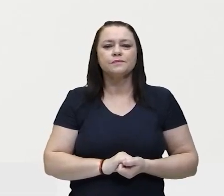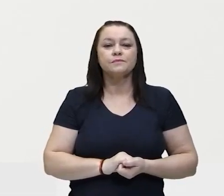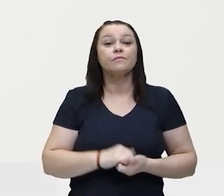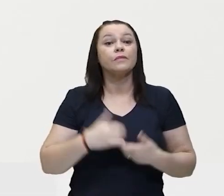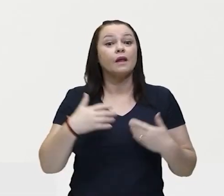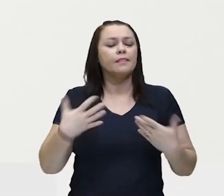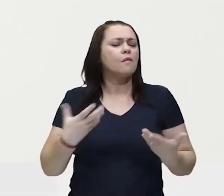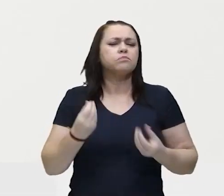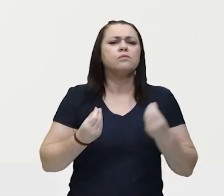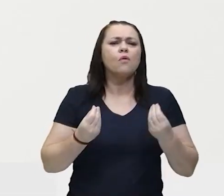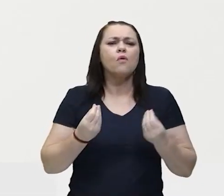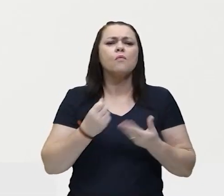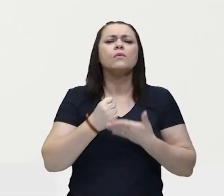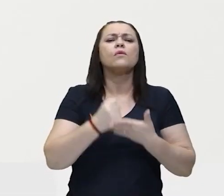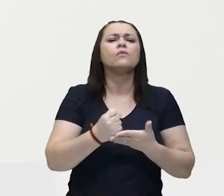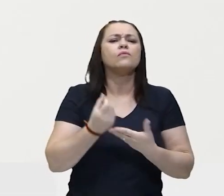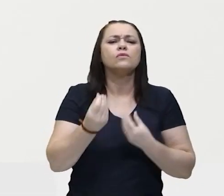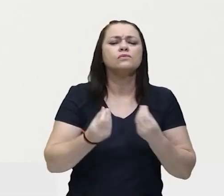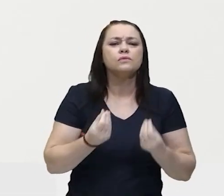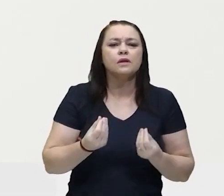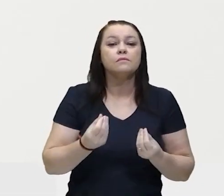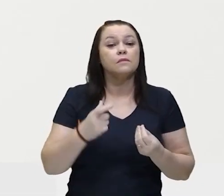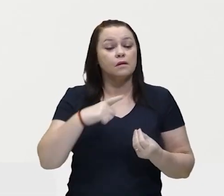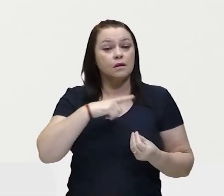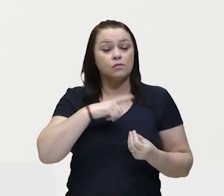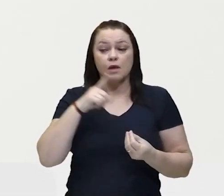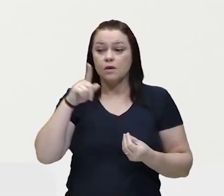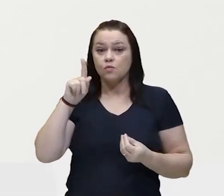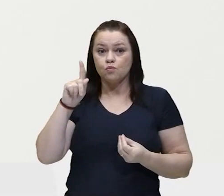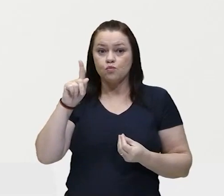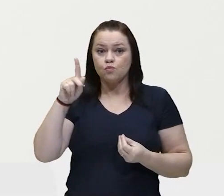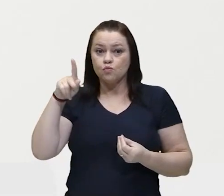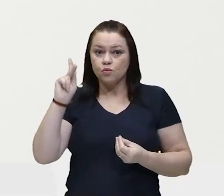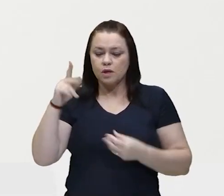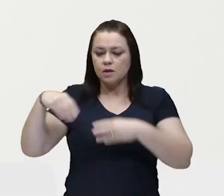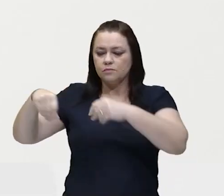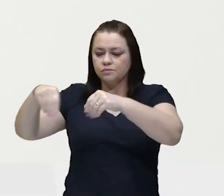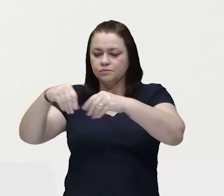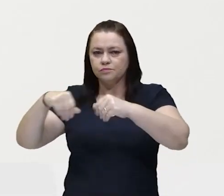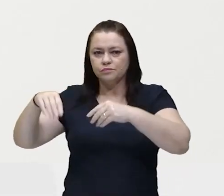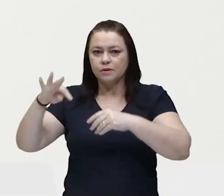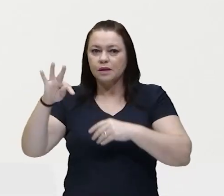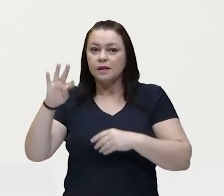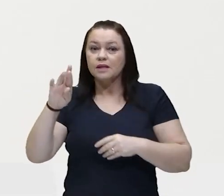Então, como é que eu vou fazer isso aqui? Eu tenho 1 quilo de farinha, tá certo?